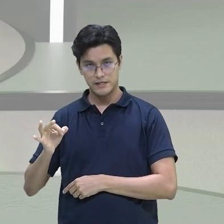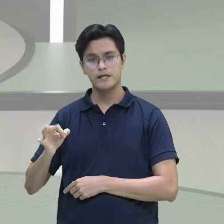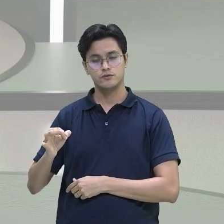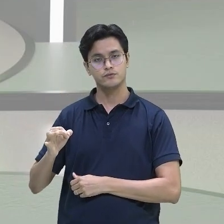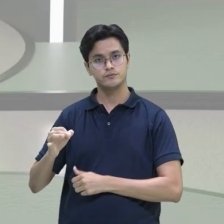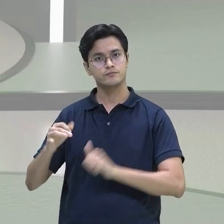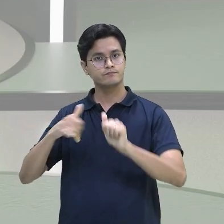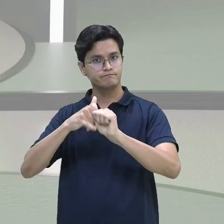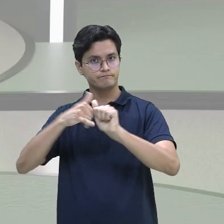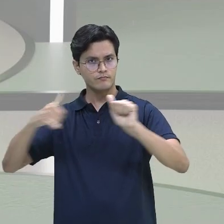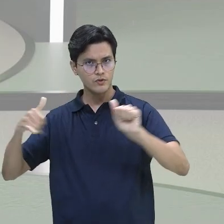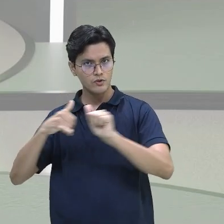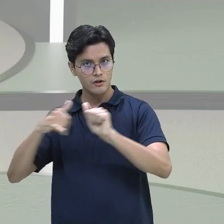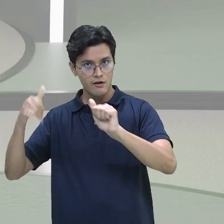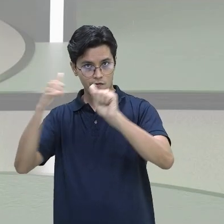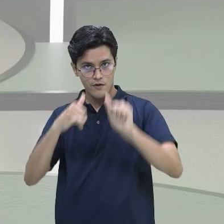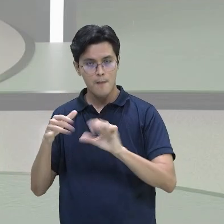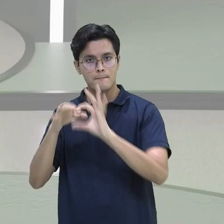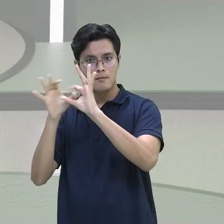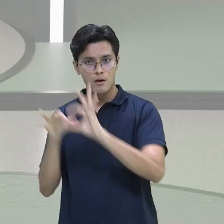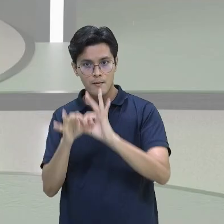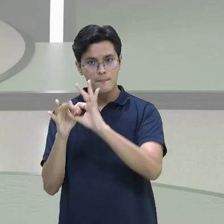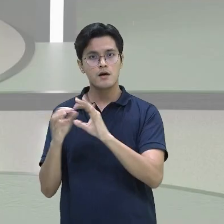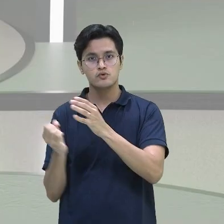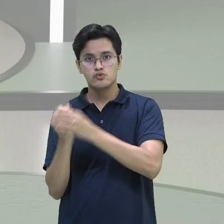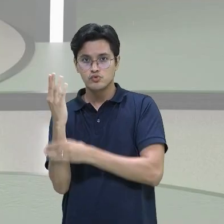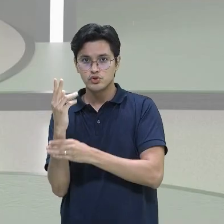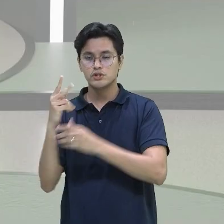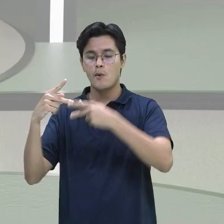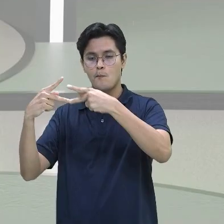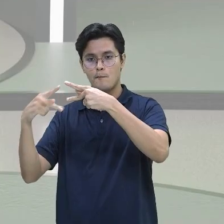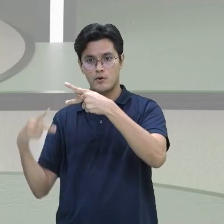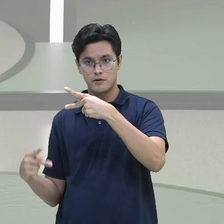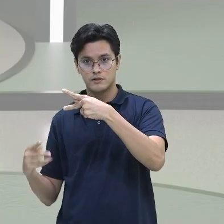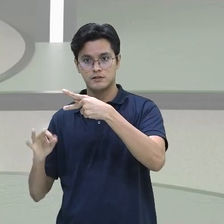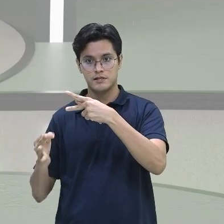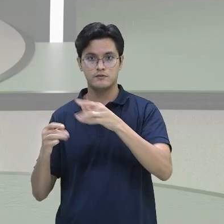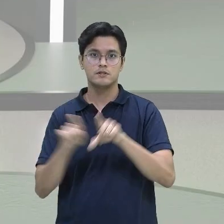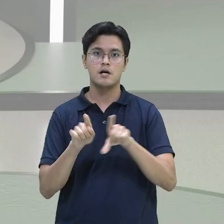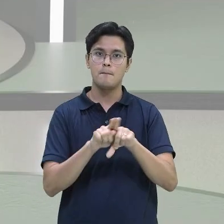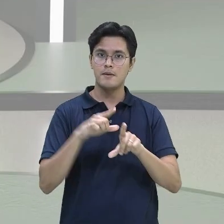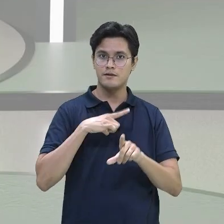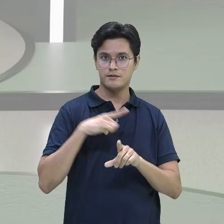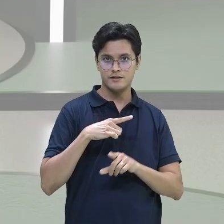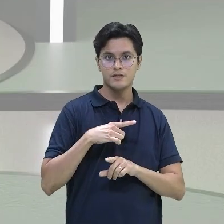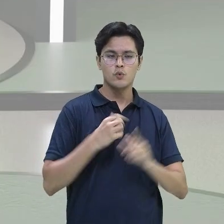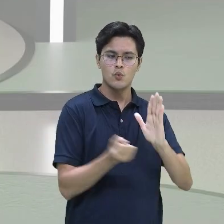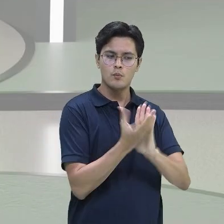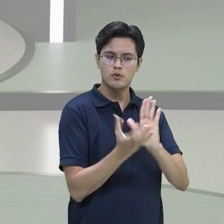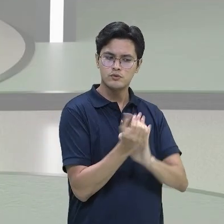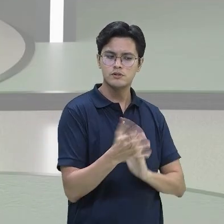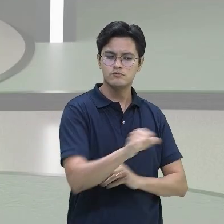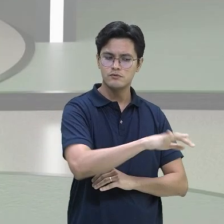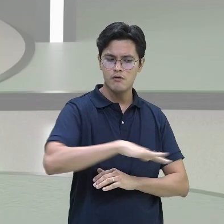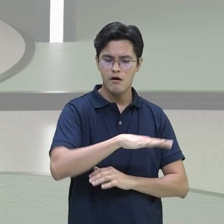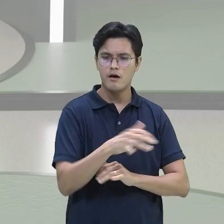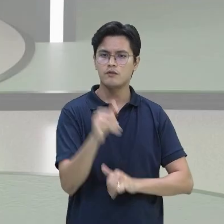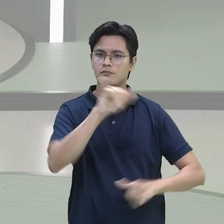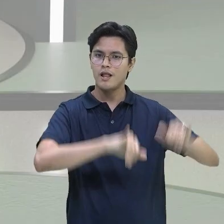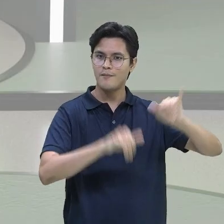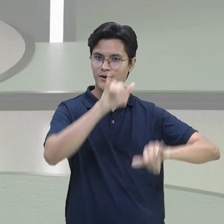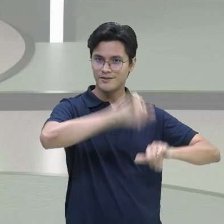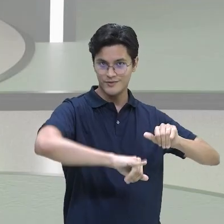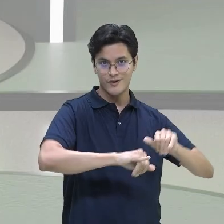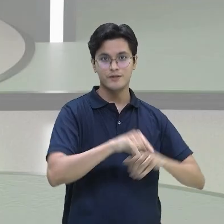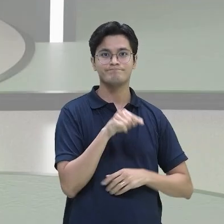polímeros sintéticos. Os polímeros sintéticos ou artificiais são produzidos em laboratório. E aí esses polímeros